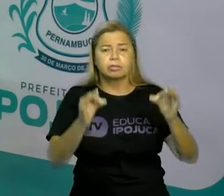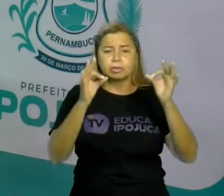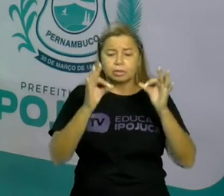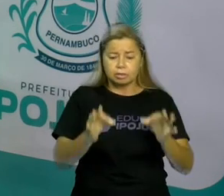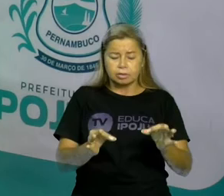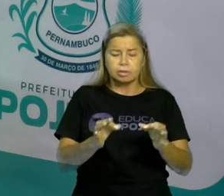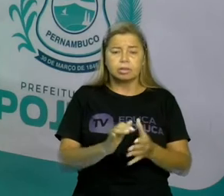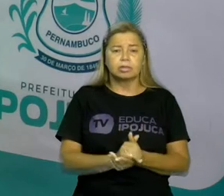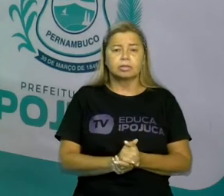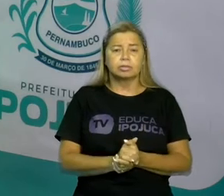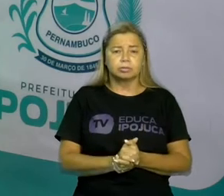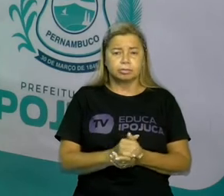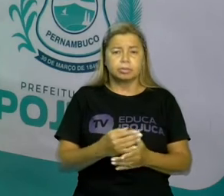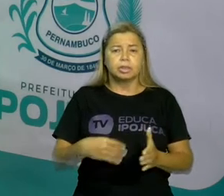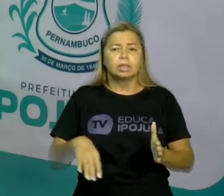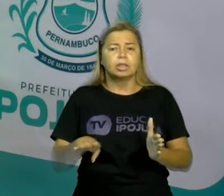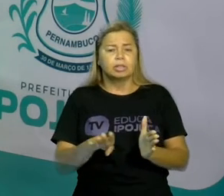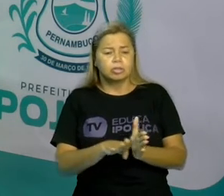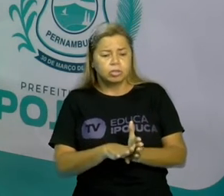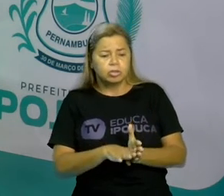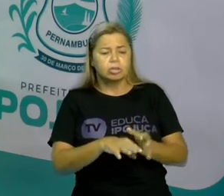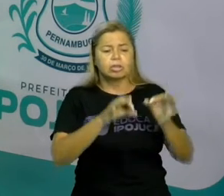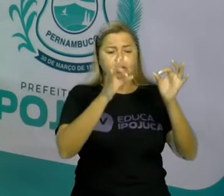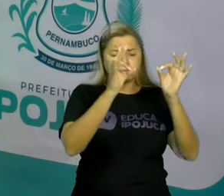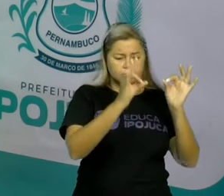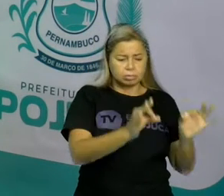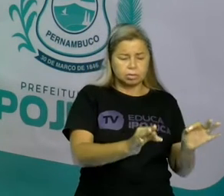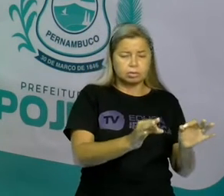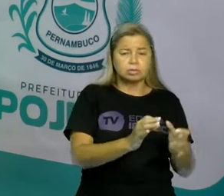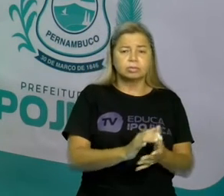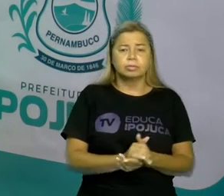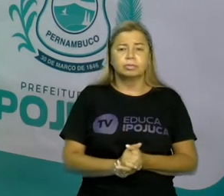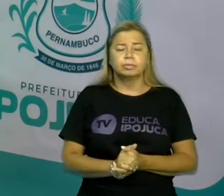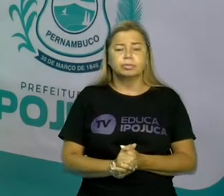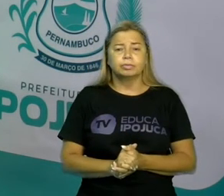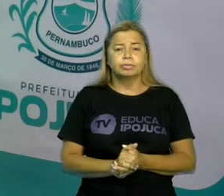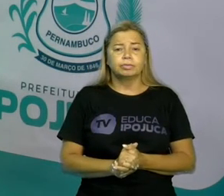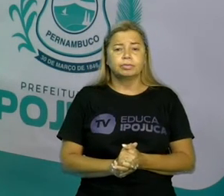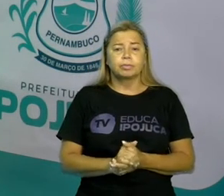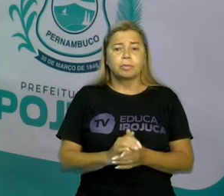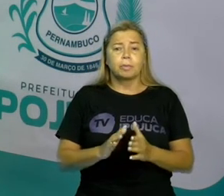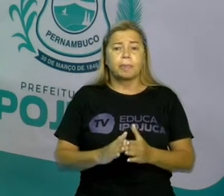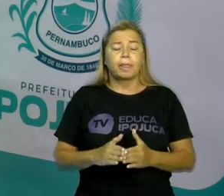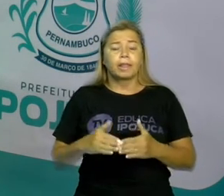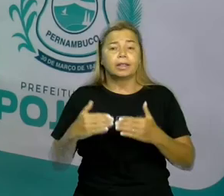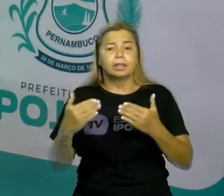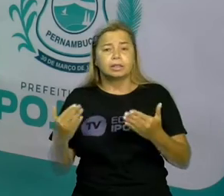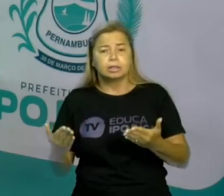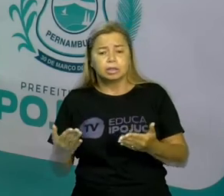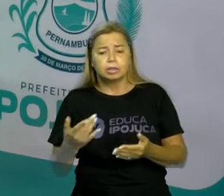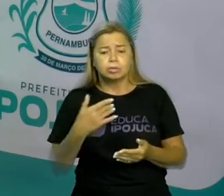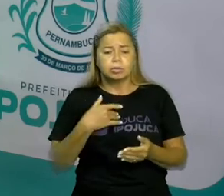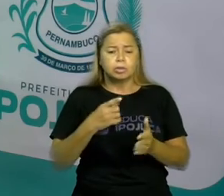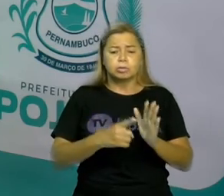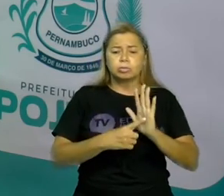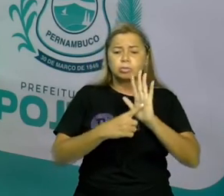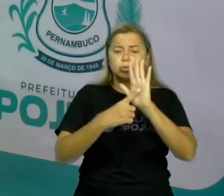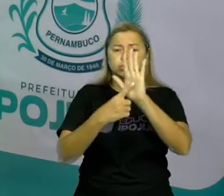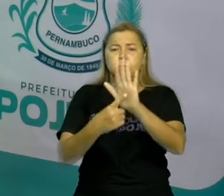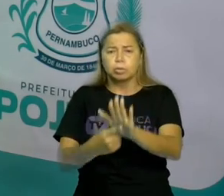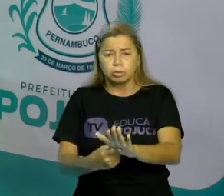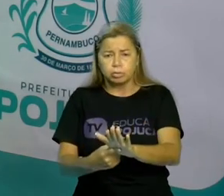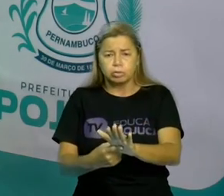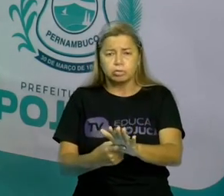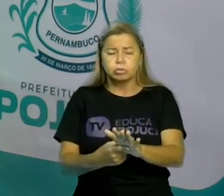com exatidez, para poder chegar no lugar exato. Então, quando eu dou a coordenada, eu faço isso. Se